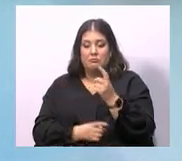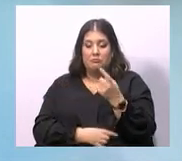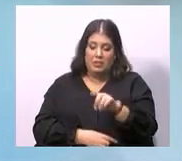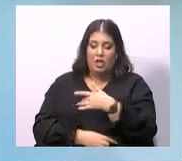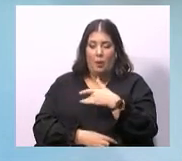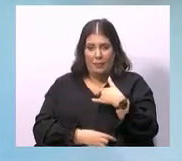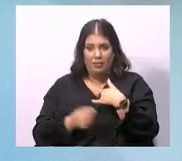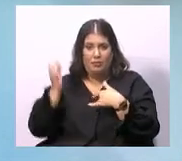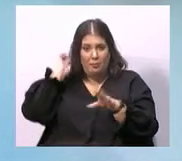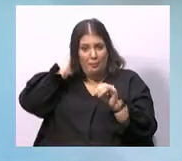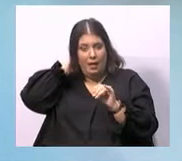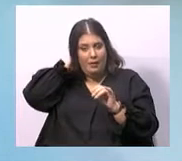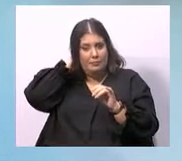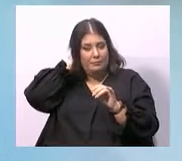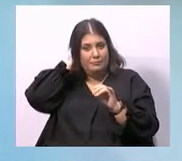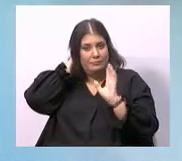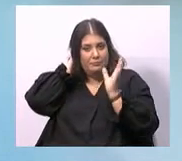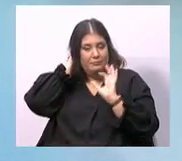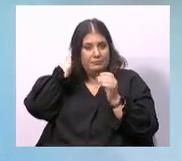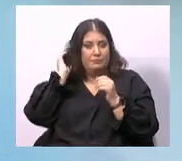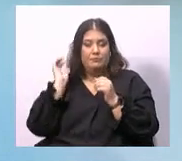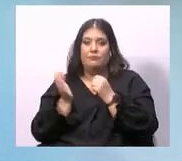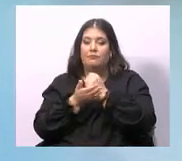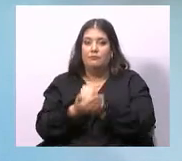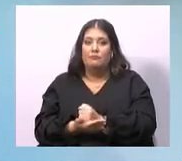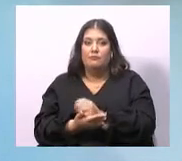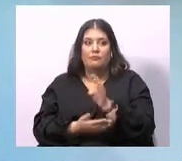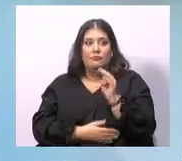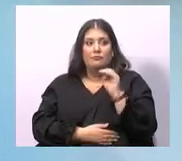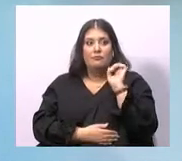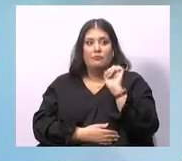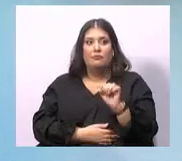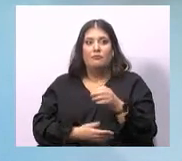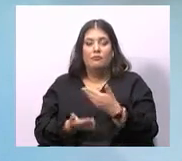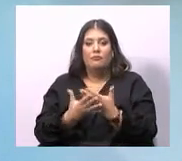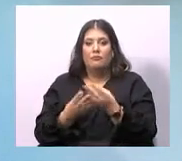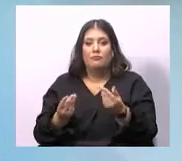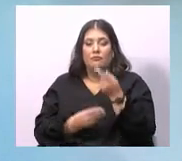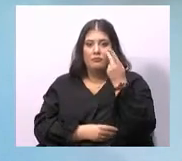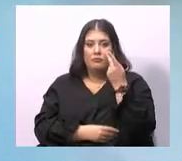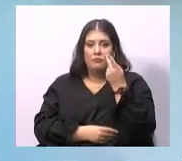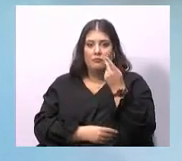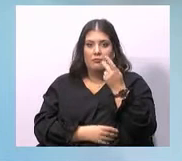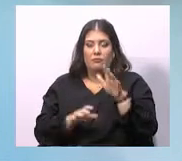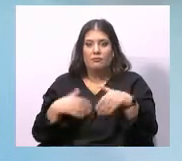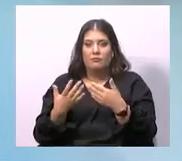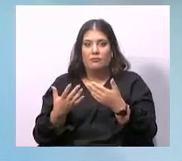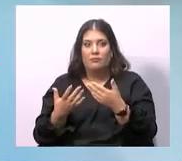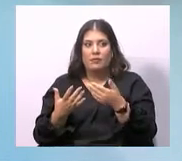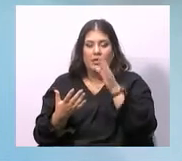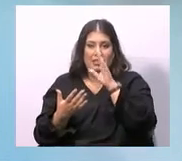podologista, naturalmente, e para tentar ajudá-la nos seus pés, para lhe dar qualidade de vida, porque quanto menos